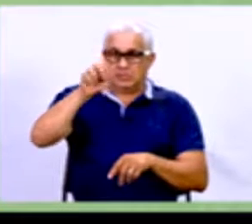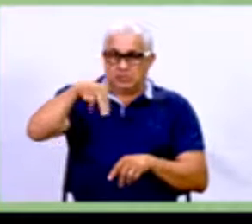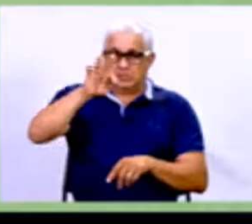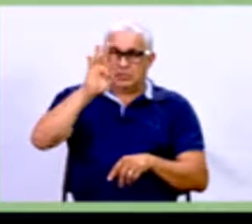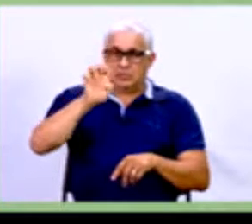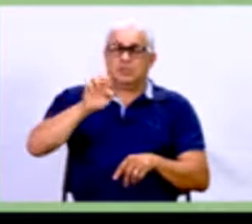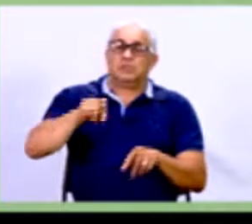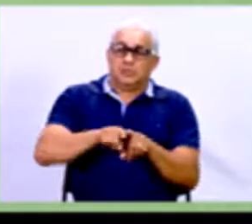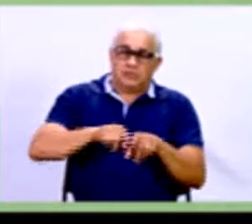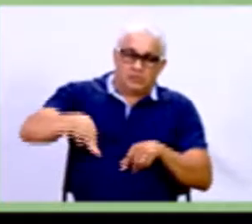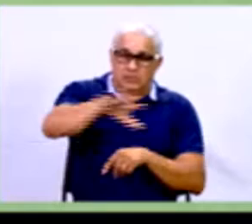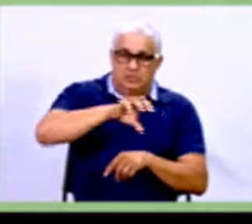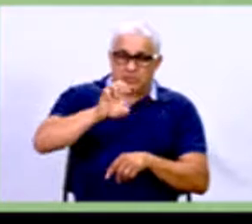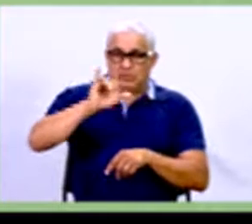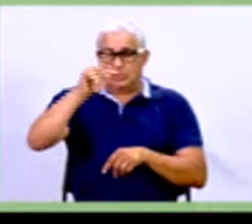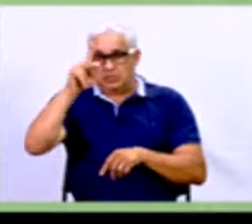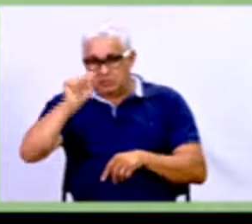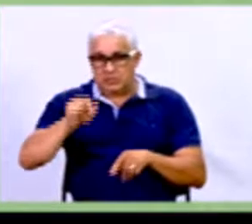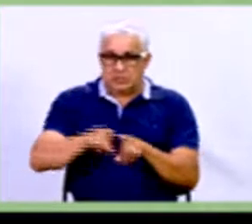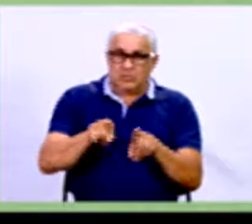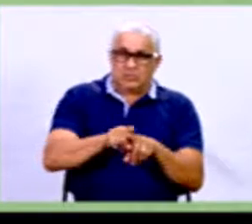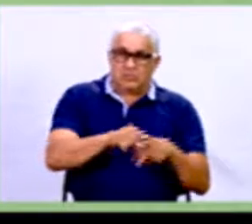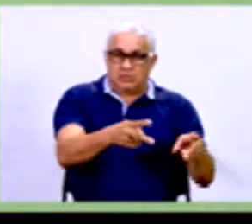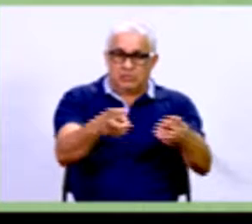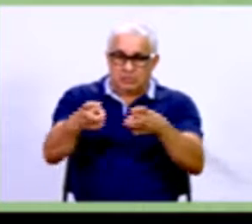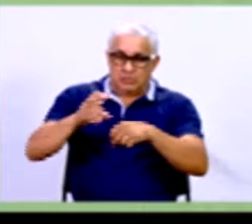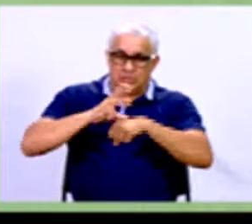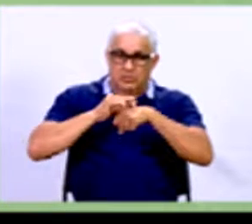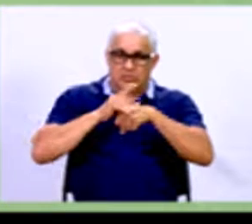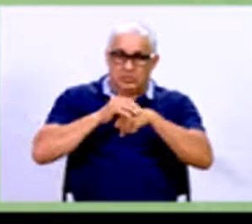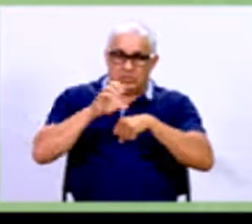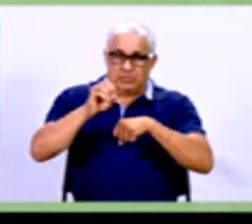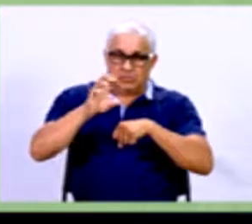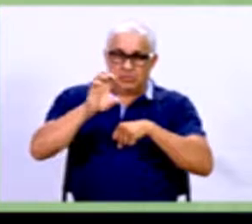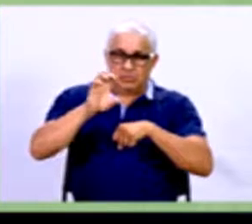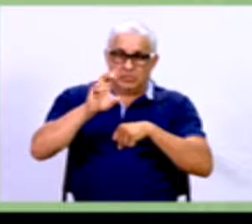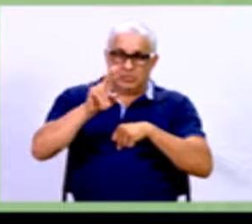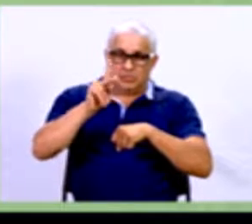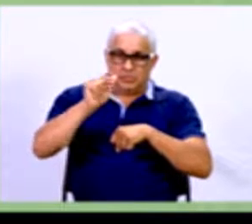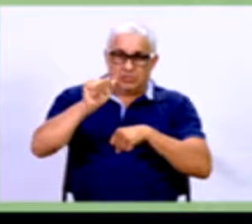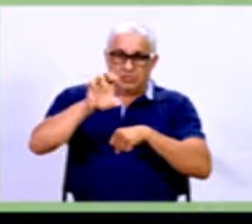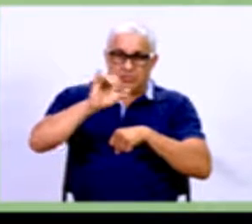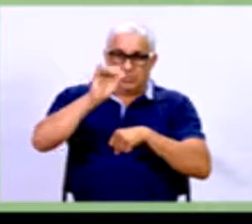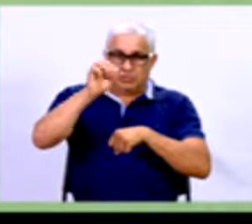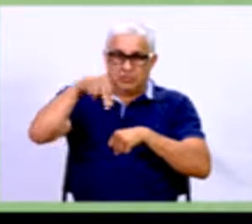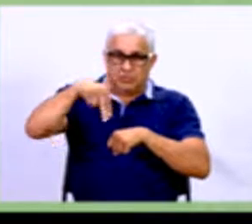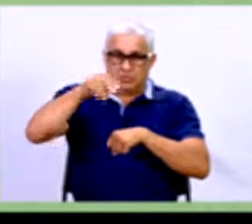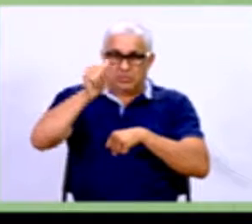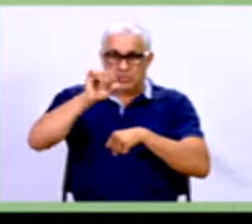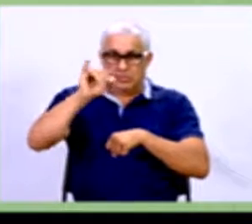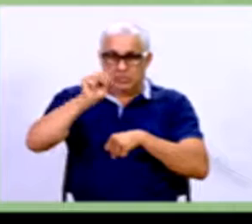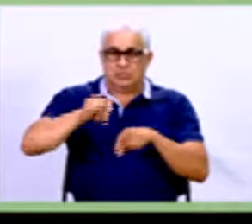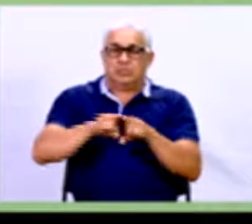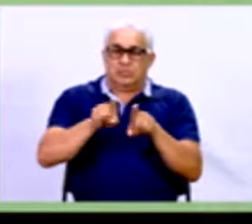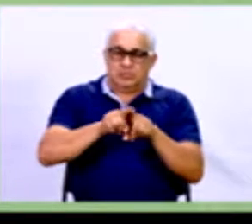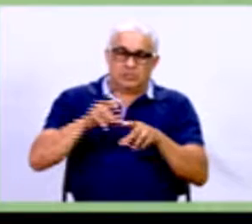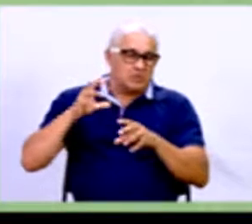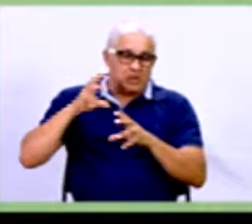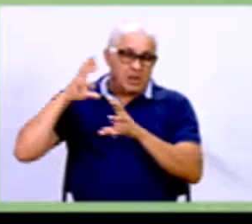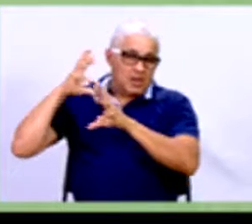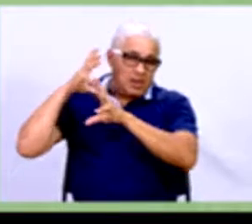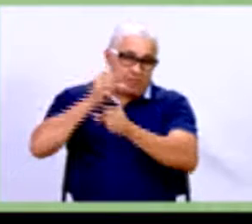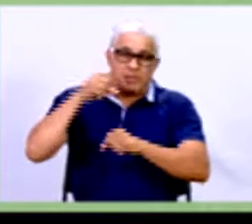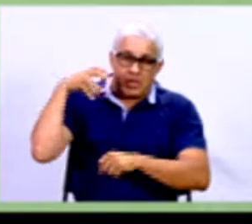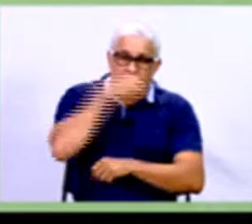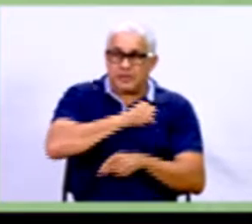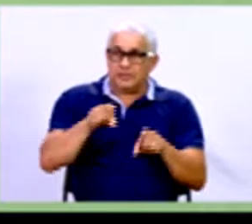de trabalho. Identificar as doenças ocupacionais, nós vamos fazer uma rápida revisão relacionadas ao ambiente de trabalho